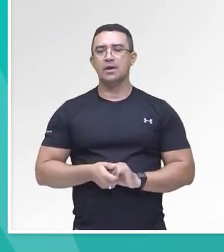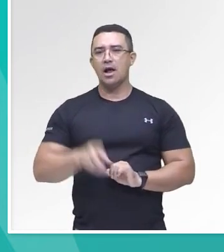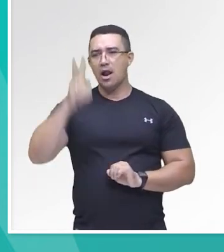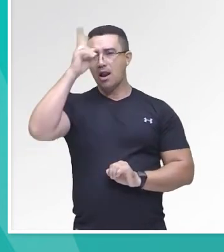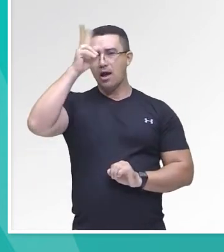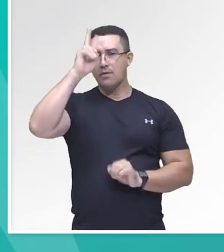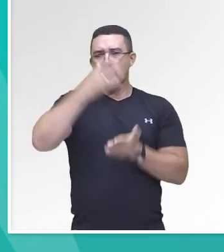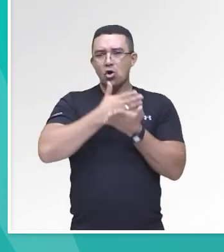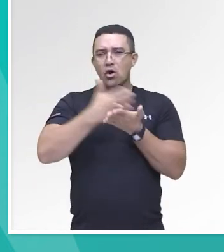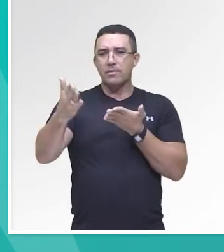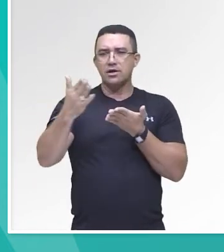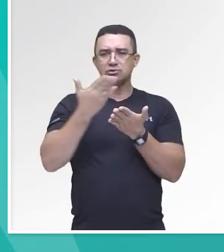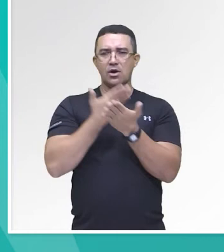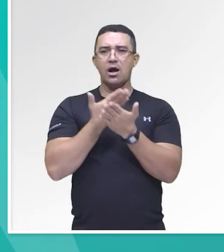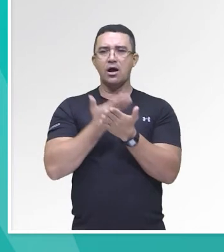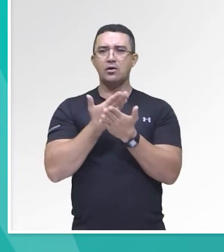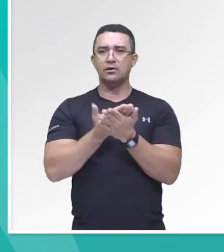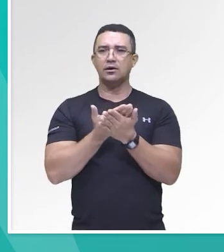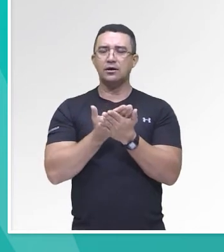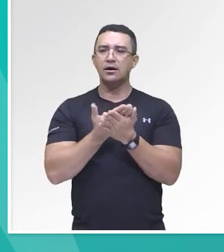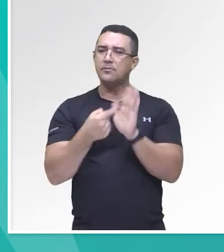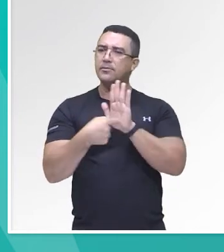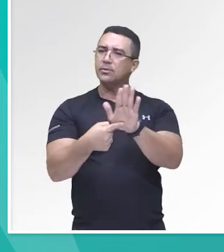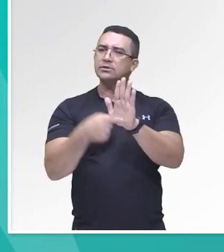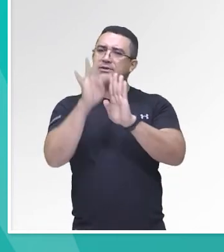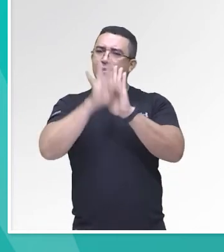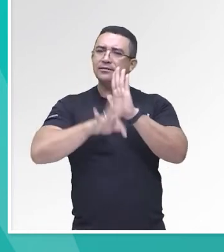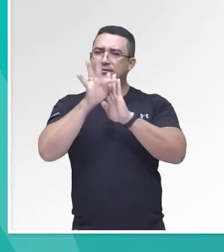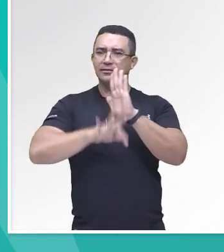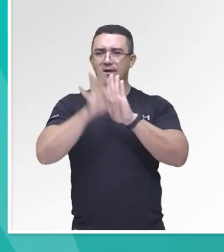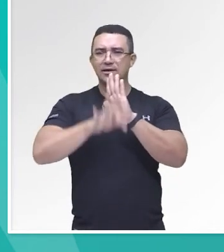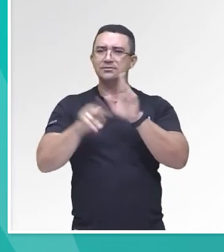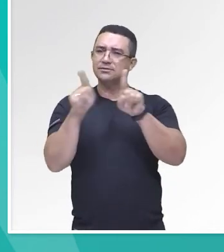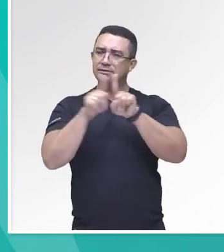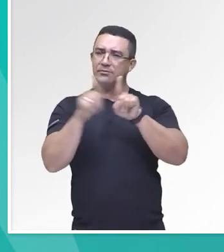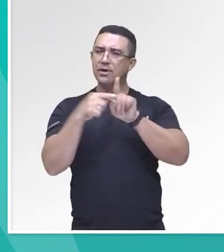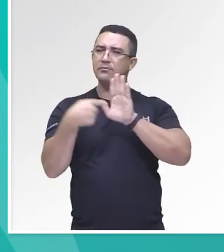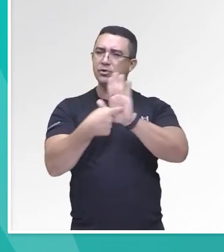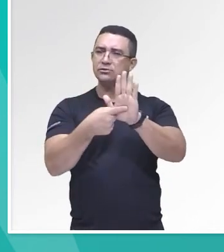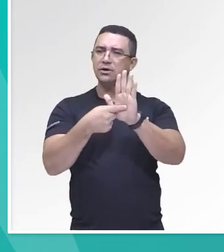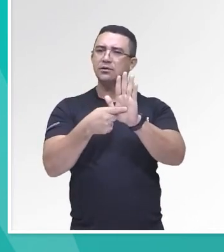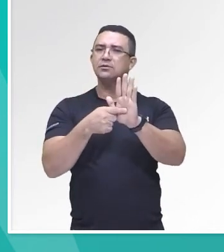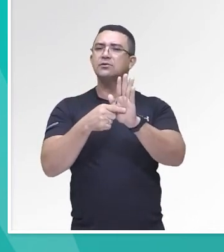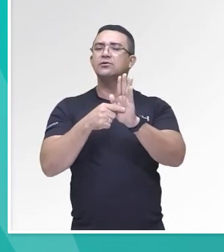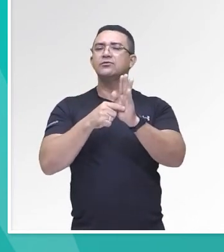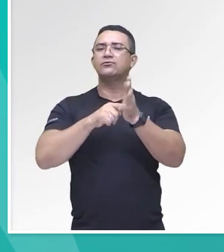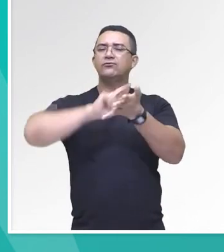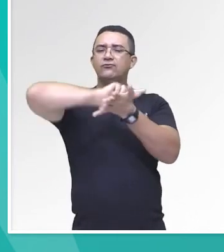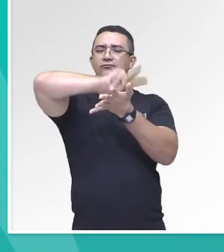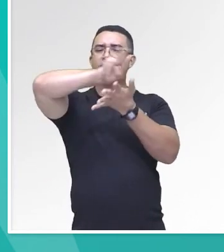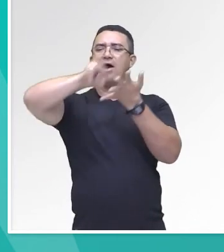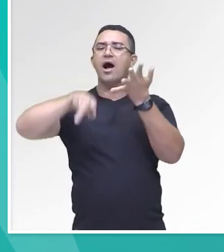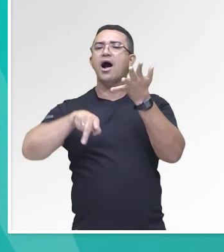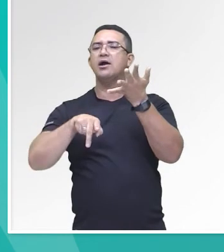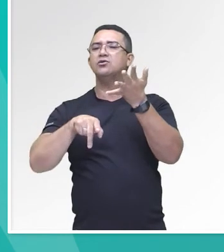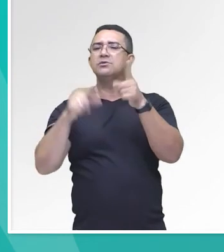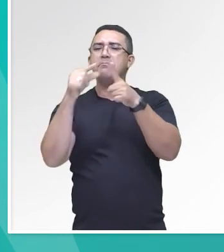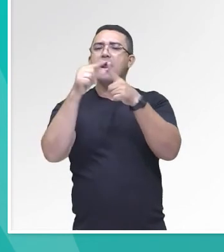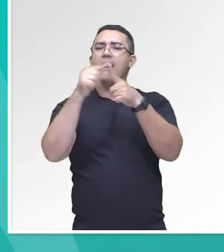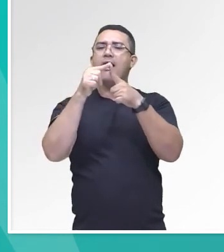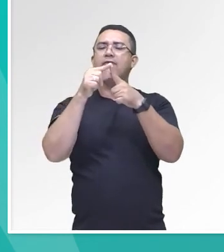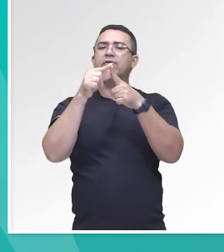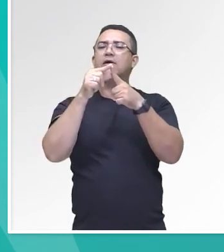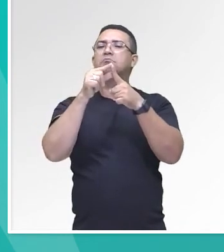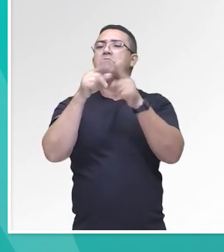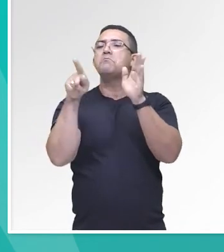eu mostrei para vocês aquele texto e eu mostrei para vocês várias formas de se referir a crianças, dentro